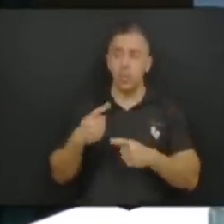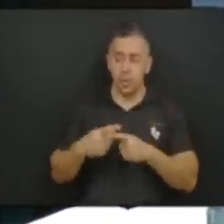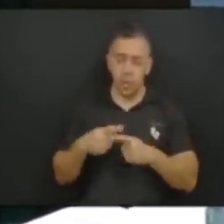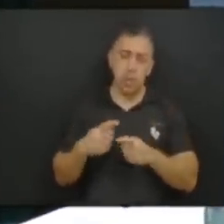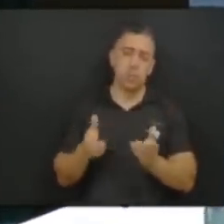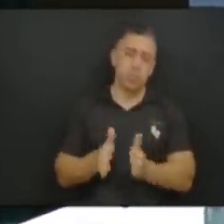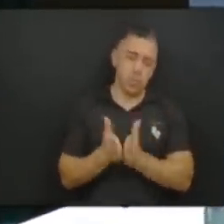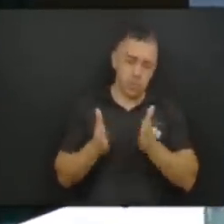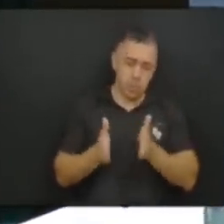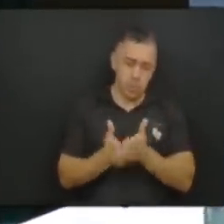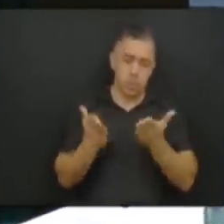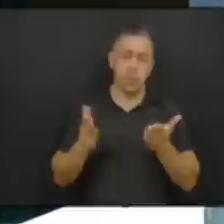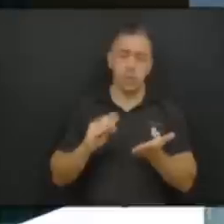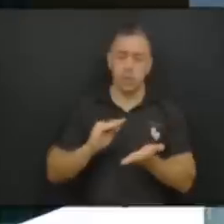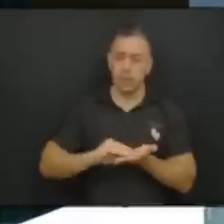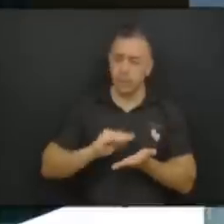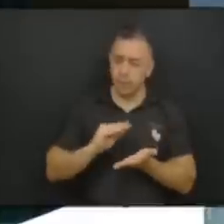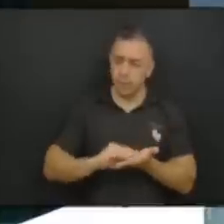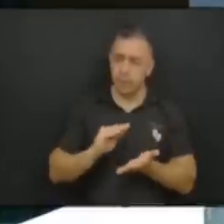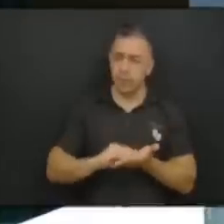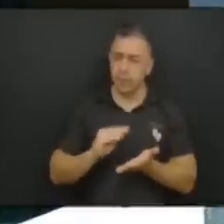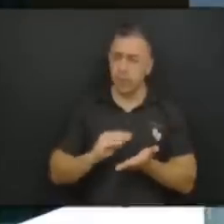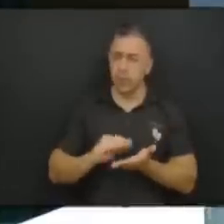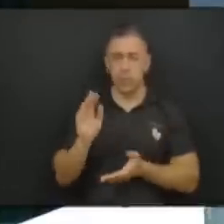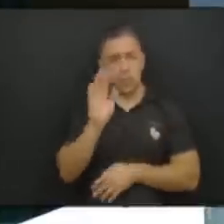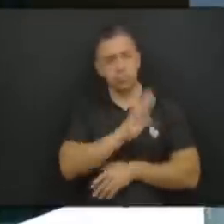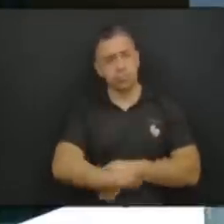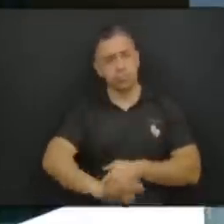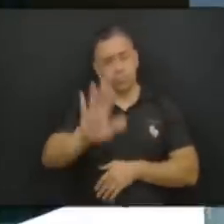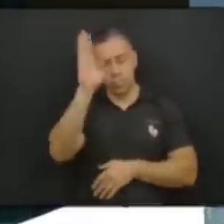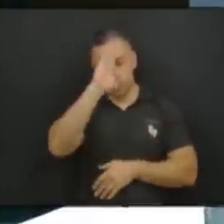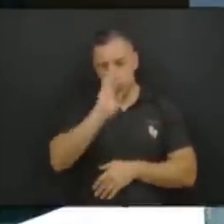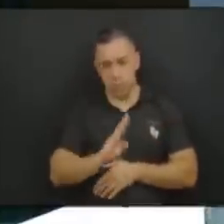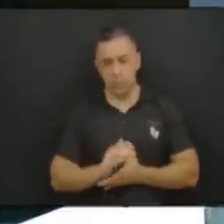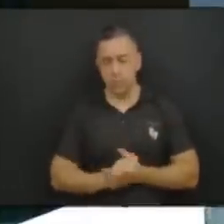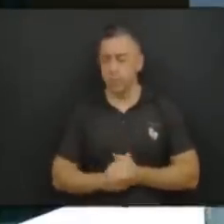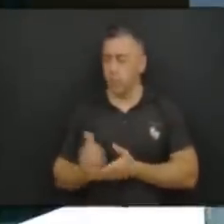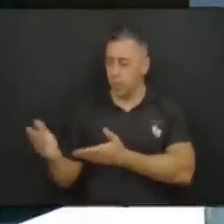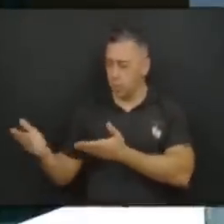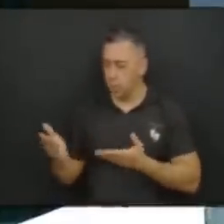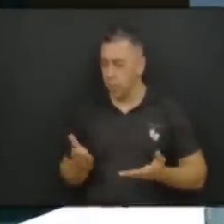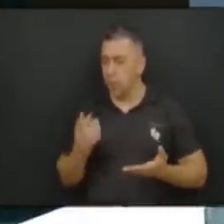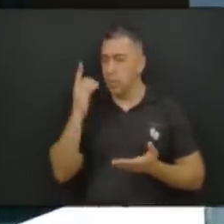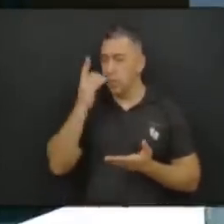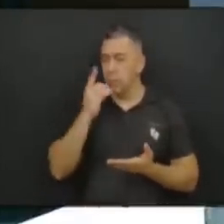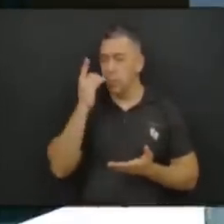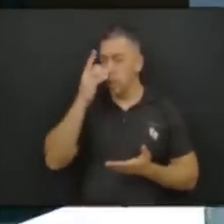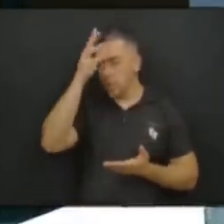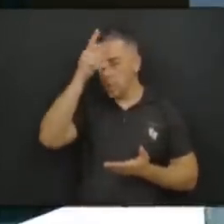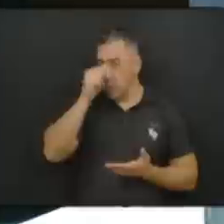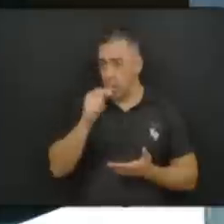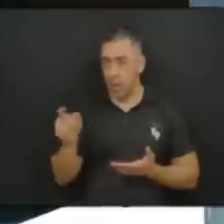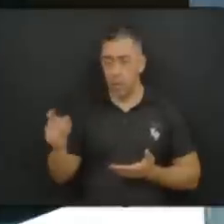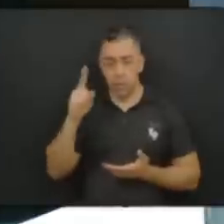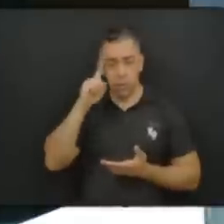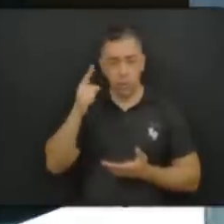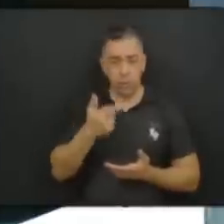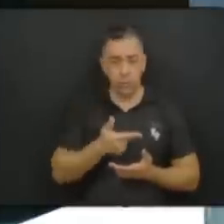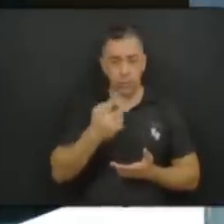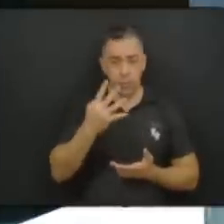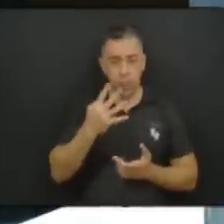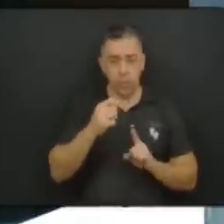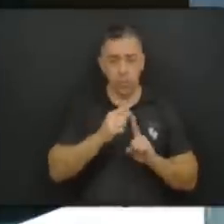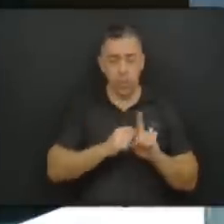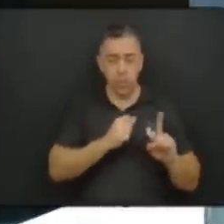miséria devido a carestia que acomete o Brasil e quero convidar o deputado todos os demais parlamentares dia24 de